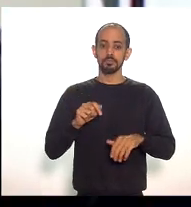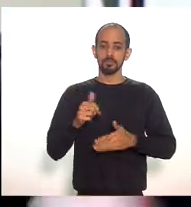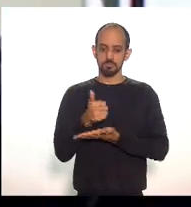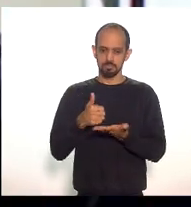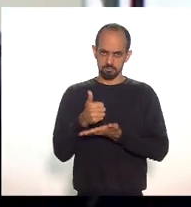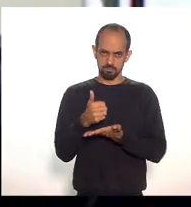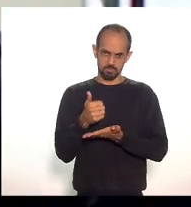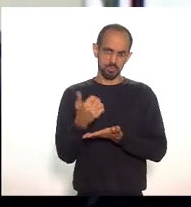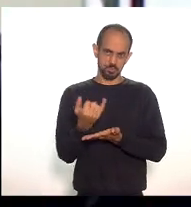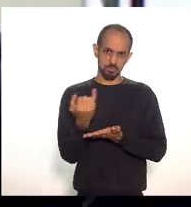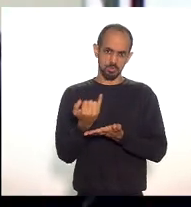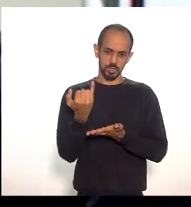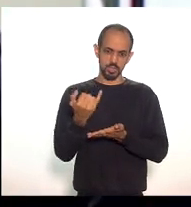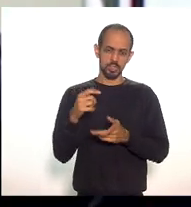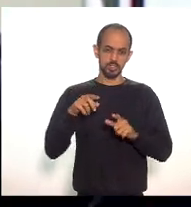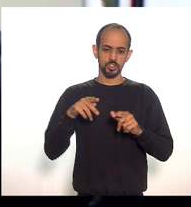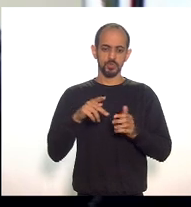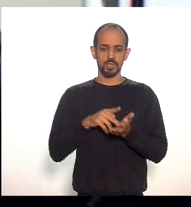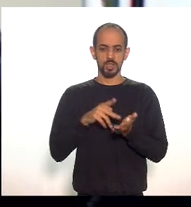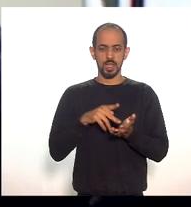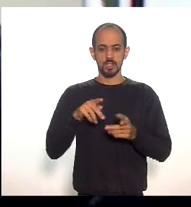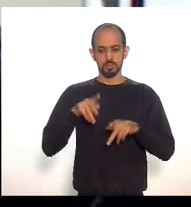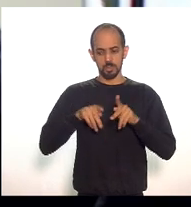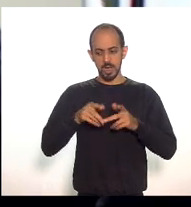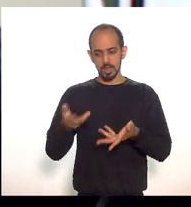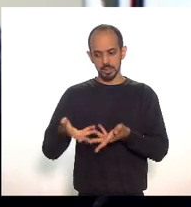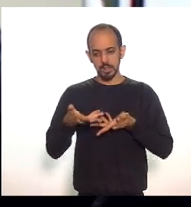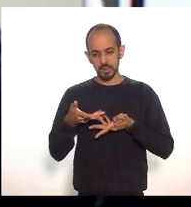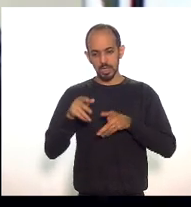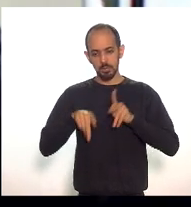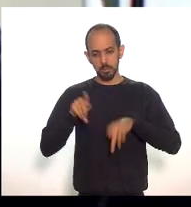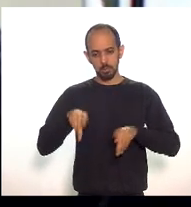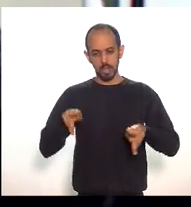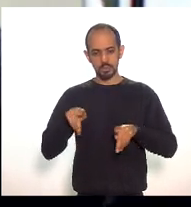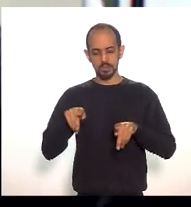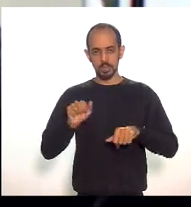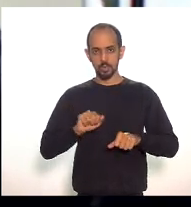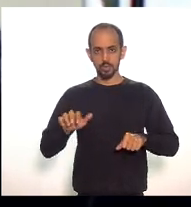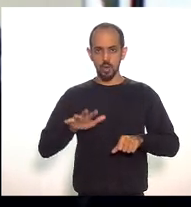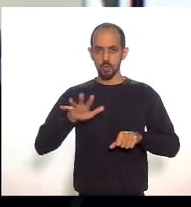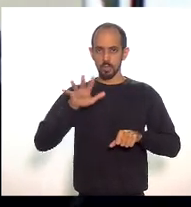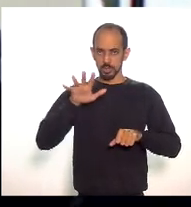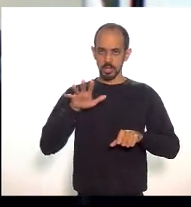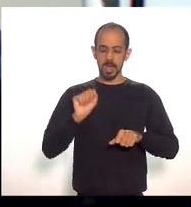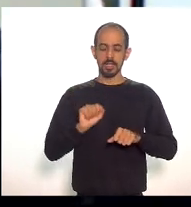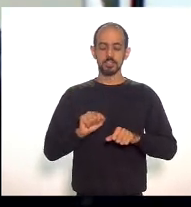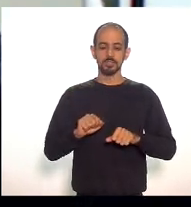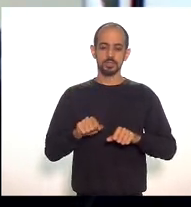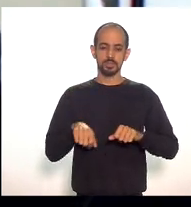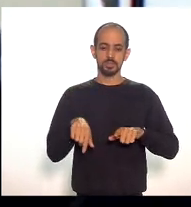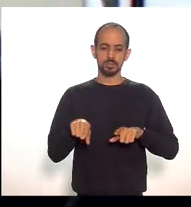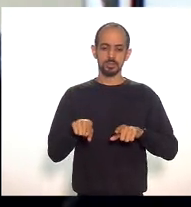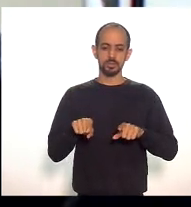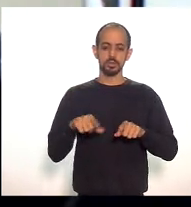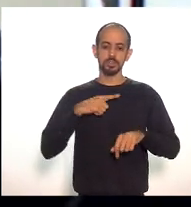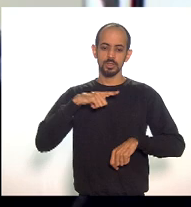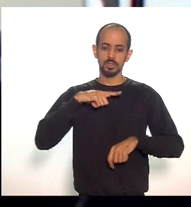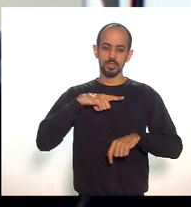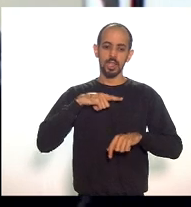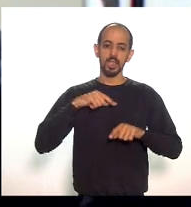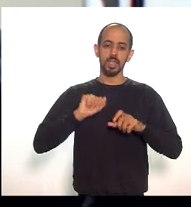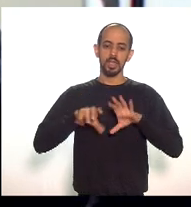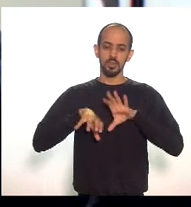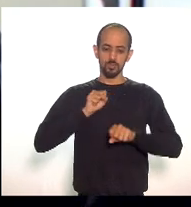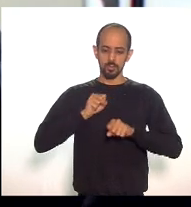que esses agentes que são os que fazem a vinculação do nosso sistema de saúde com a comunidade nos territórios tem um processo